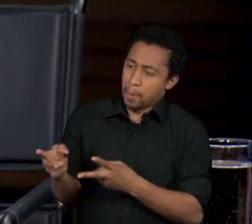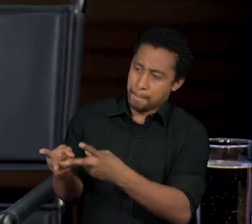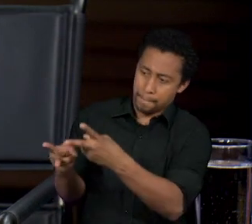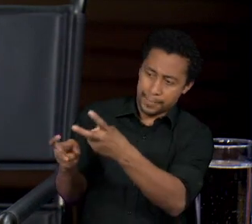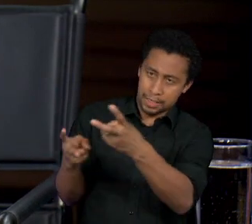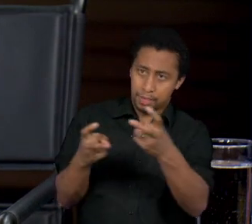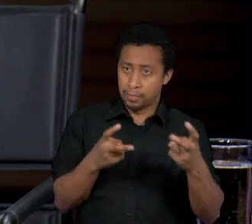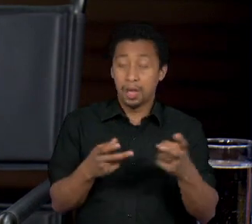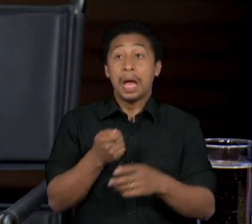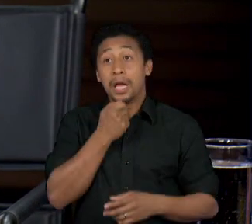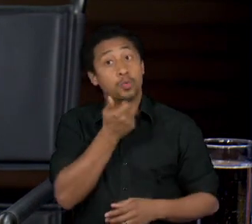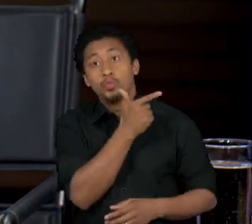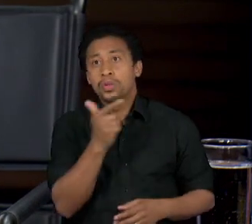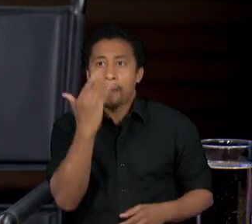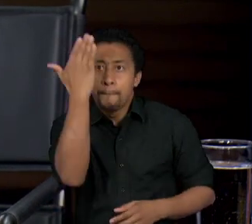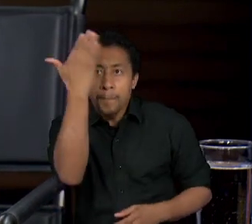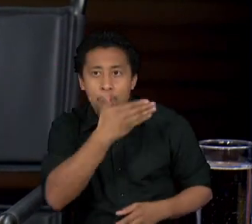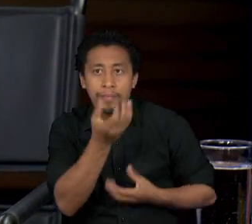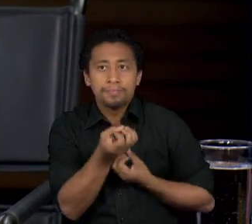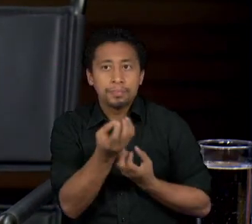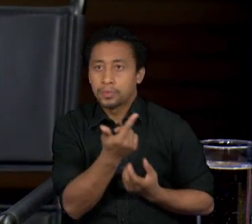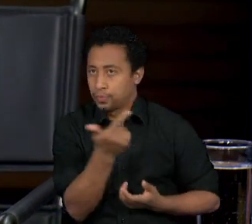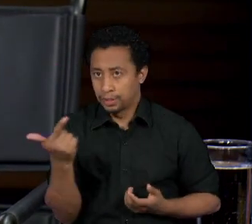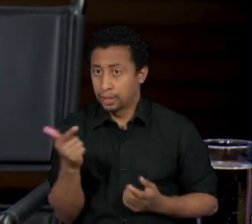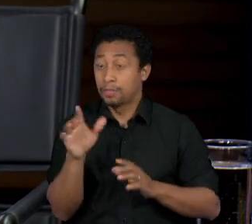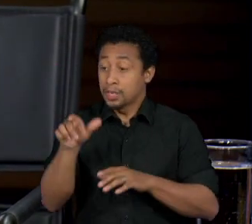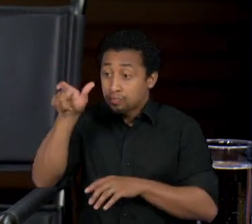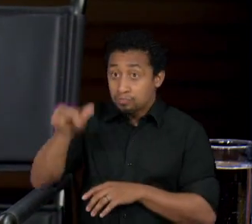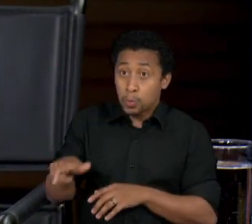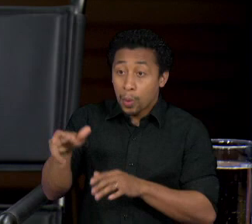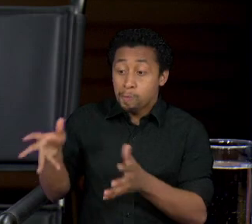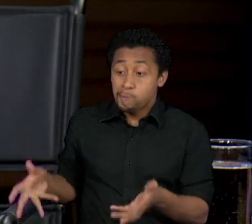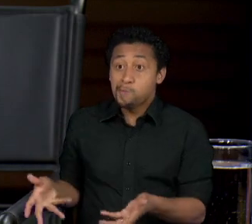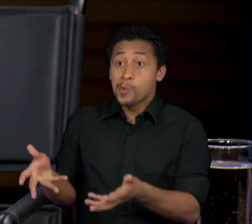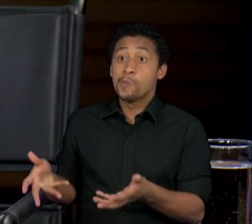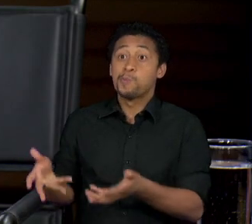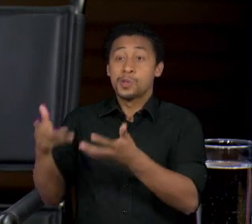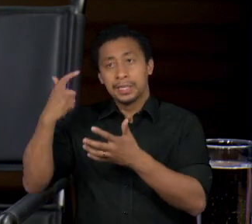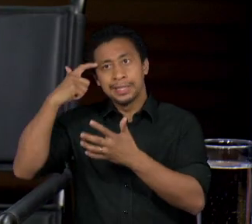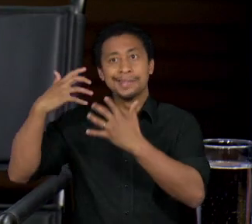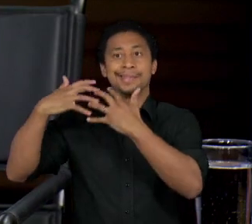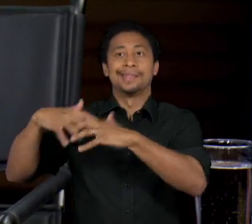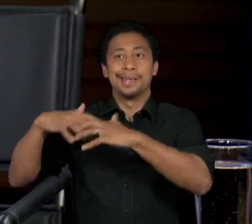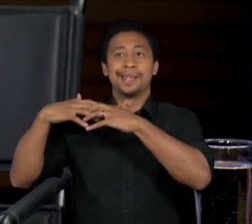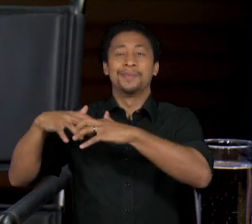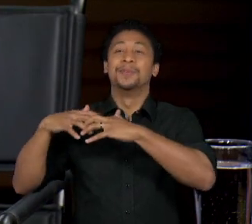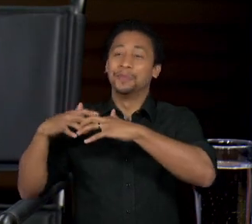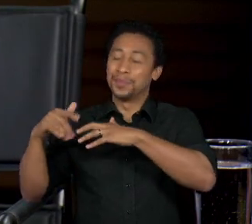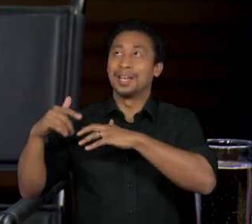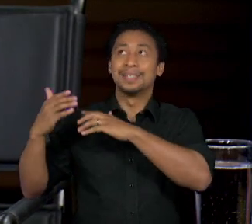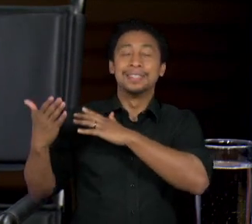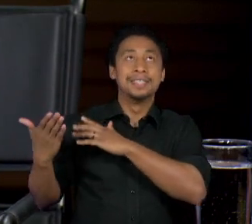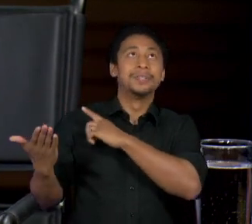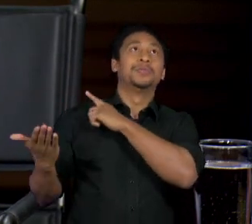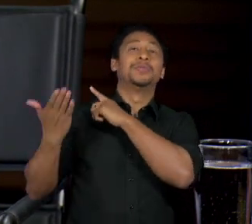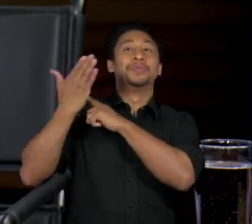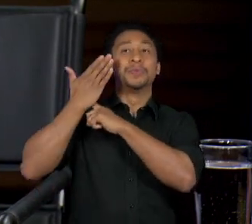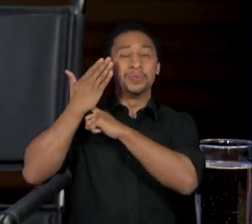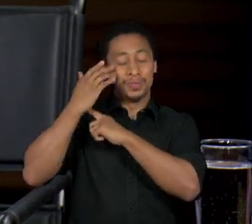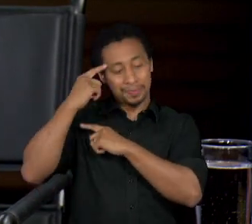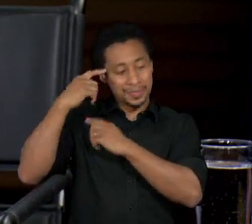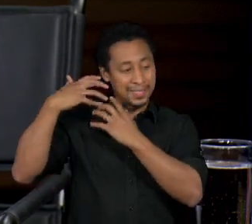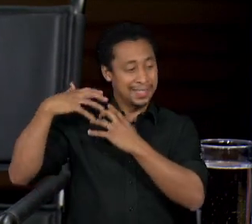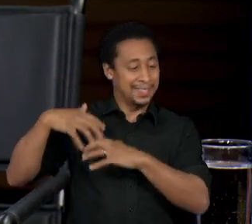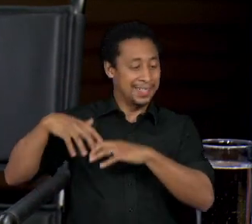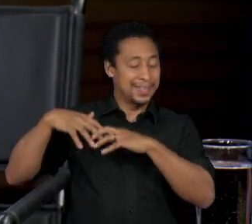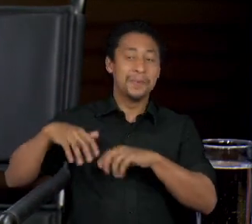ainda comprovados, é de quando ela faz esse estímulo para o cérebro, ela acaba ajudando a melhorar, ou pelo menos